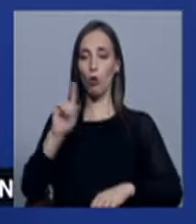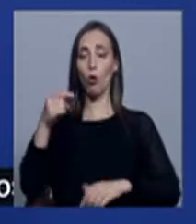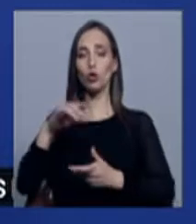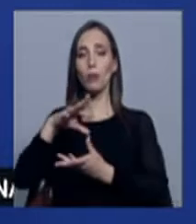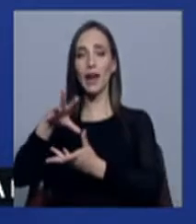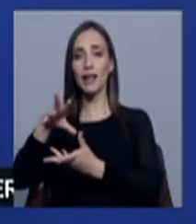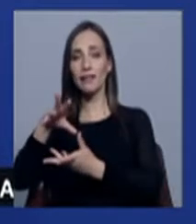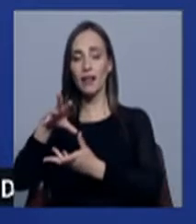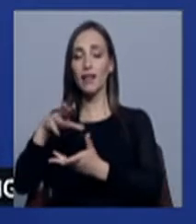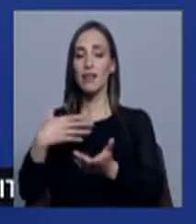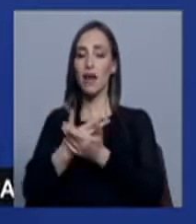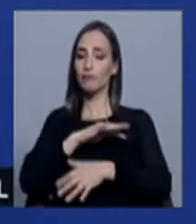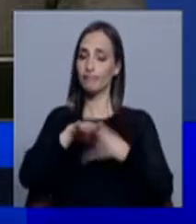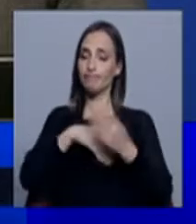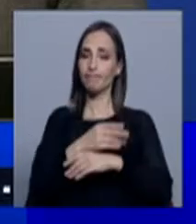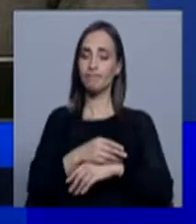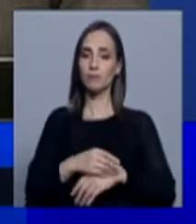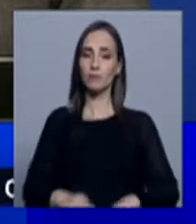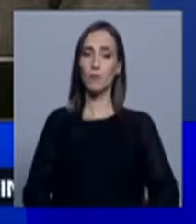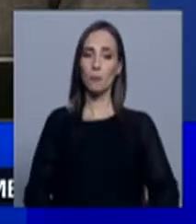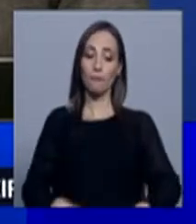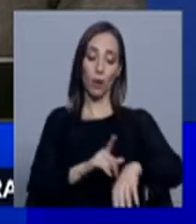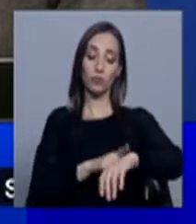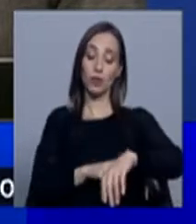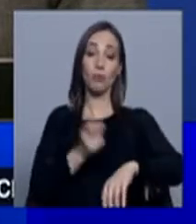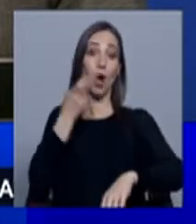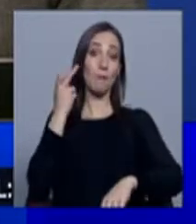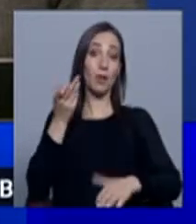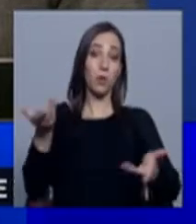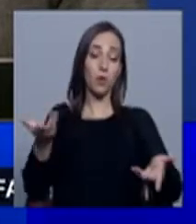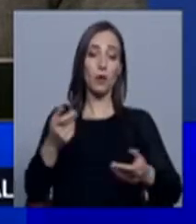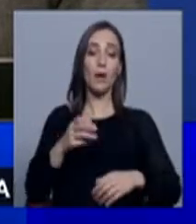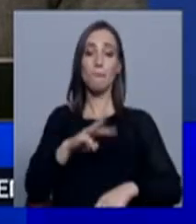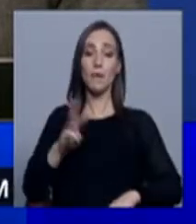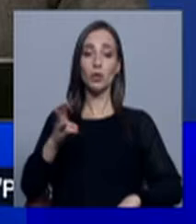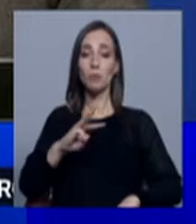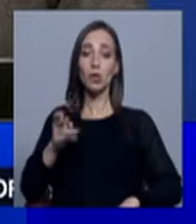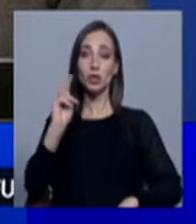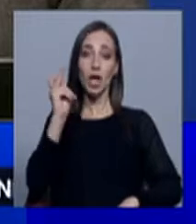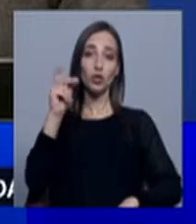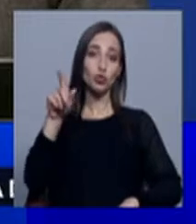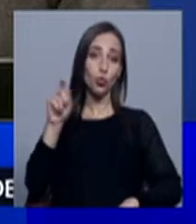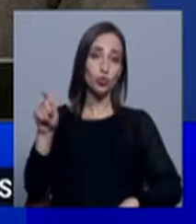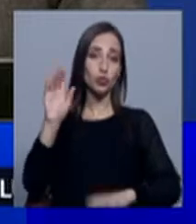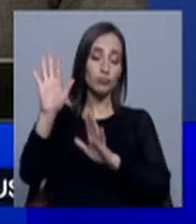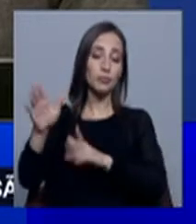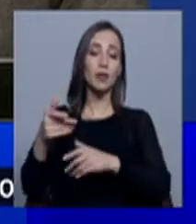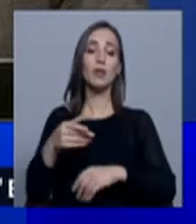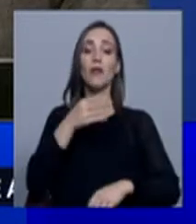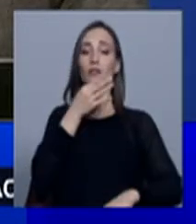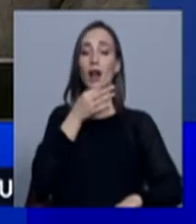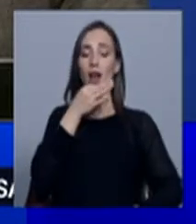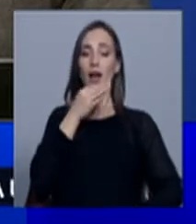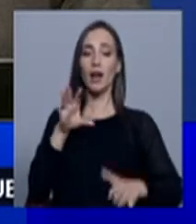tido este tipo de andanças. Olha, e o tempo passa mais rápido do que os milhões de anos-luz e ainda nos queres falar, a propósito de luz, da